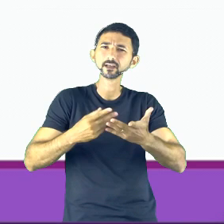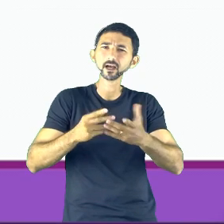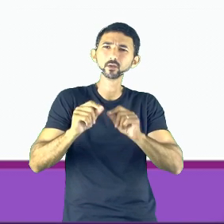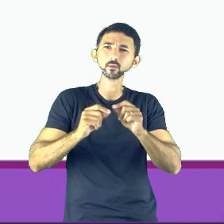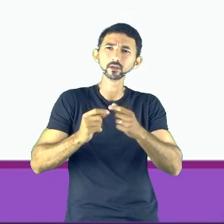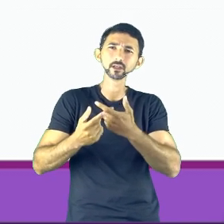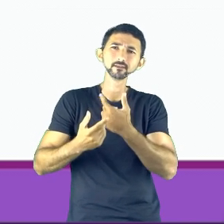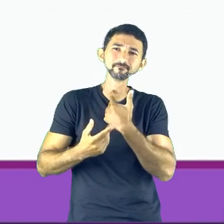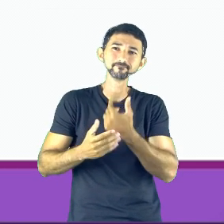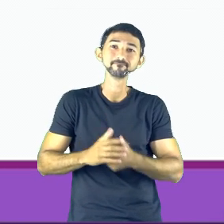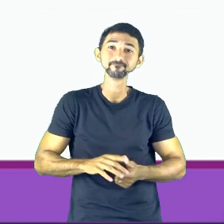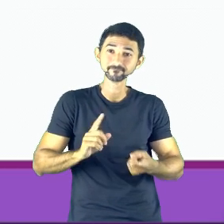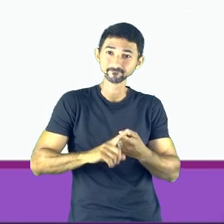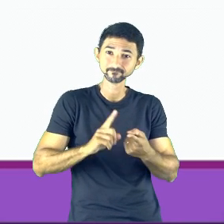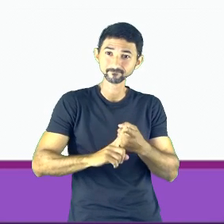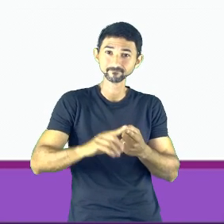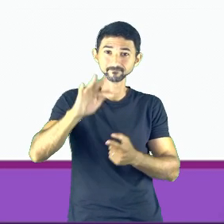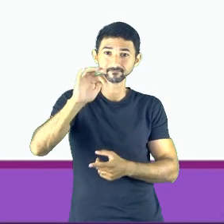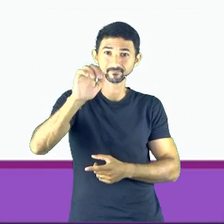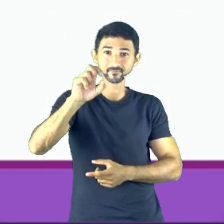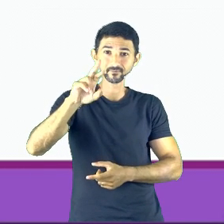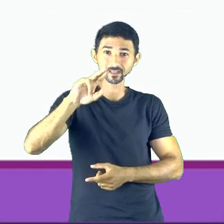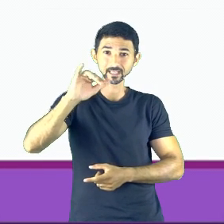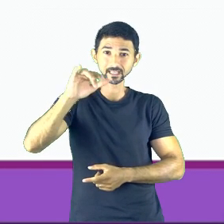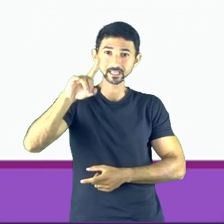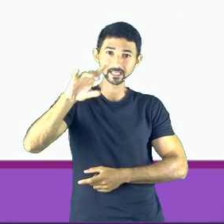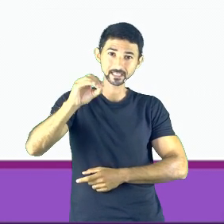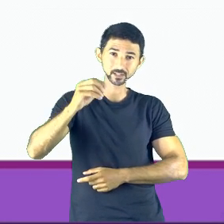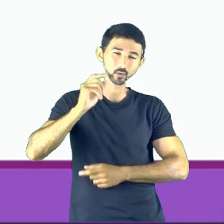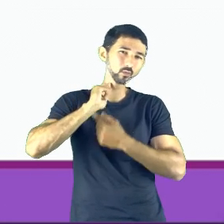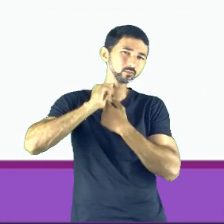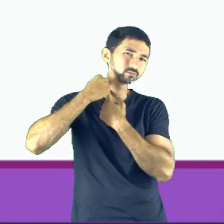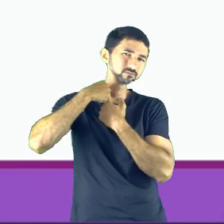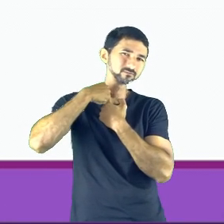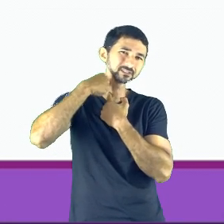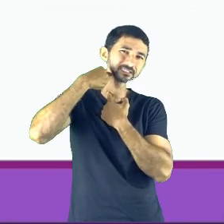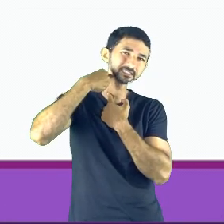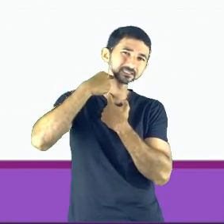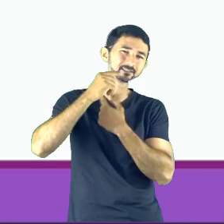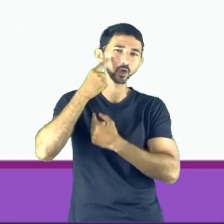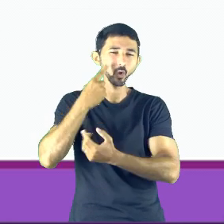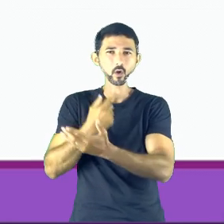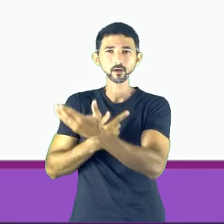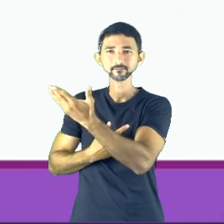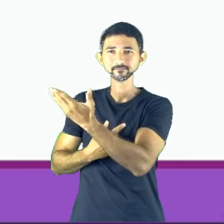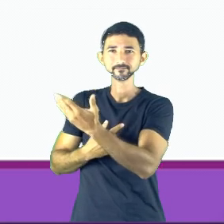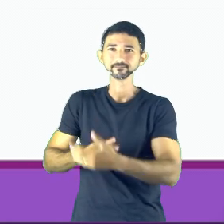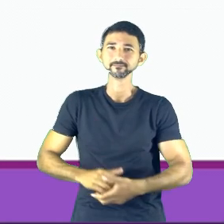o que significava esfolado, né? Eu falei ferido, não foi? Então, vocês já vão